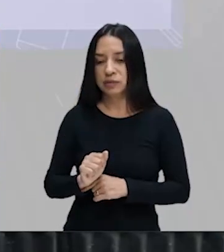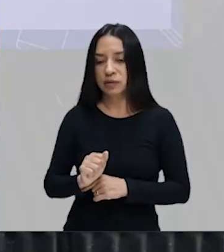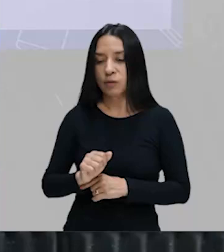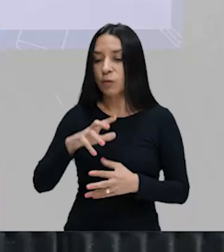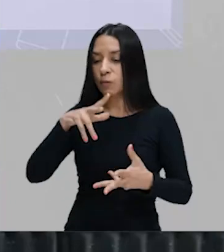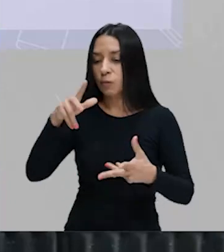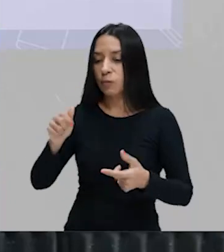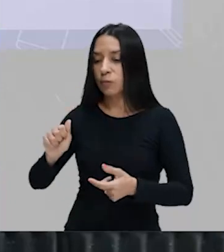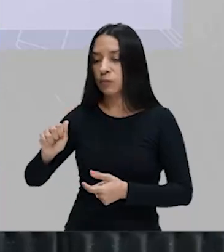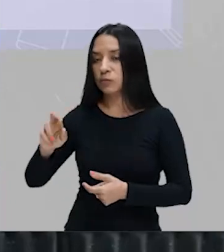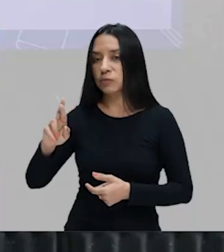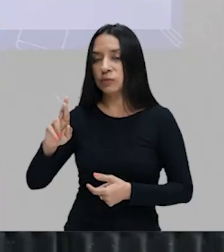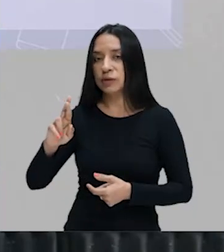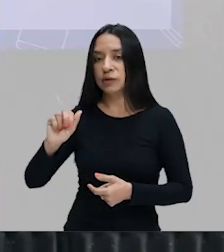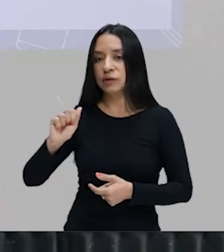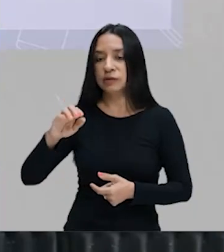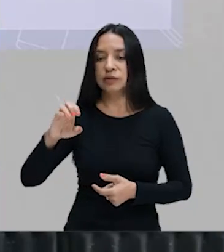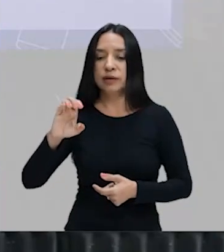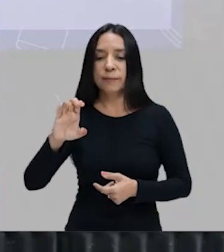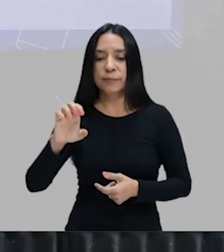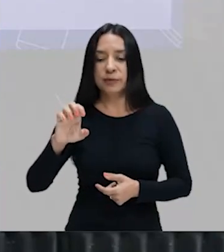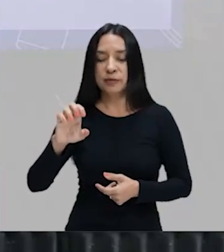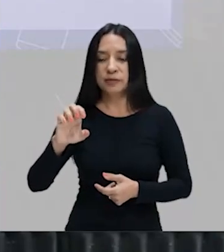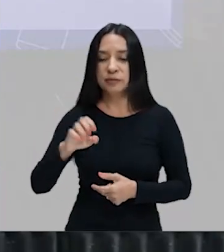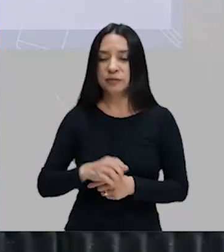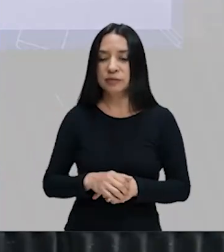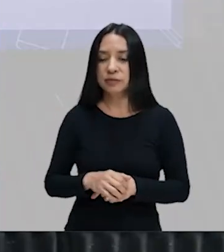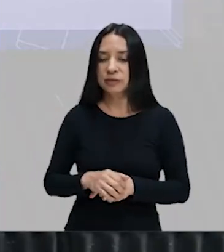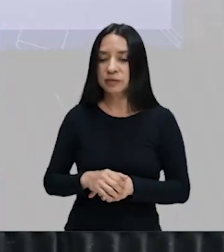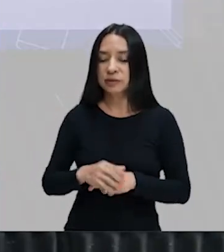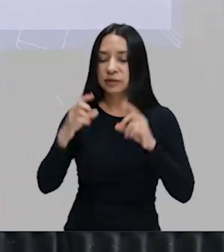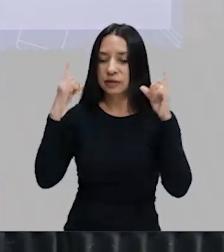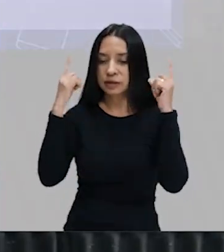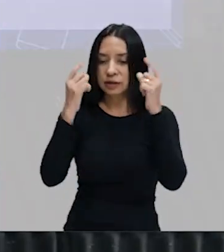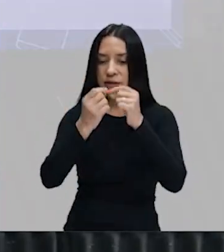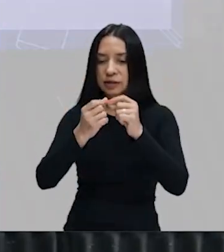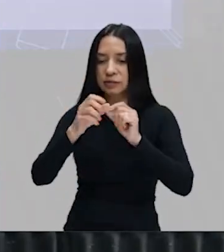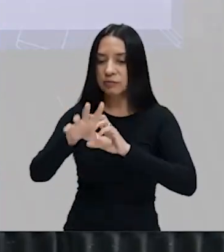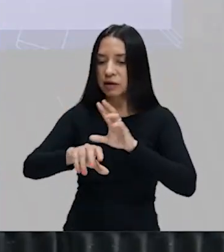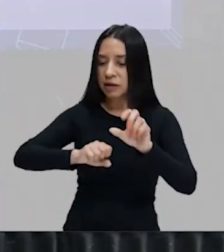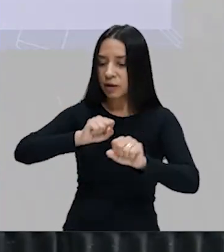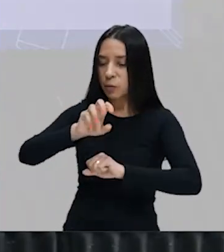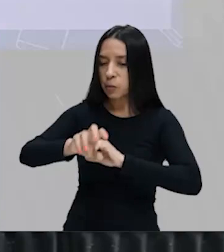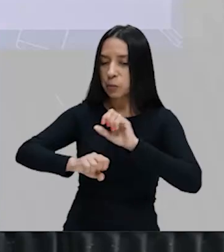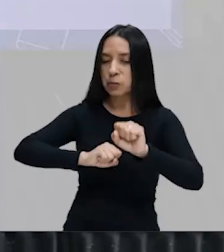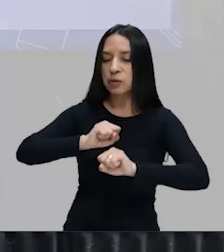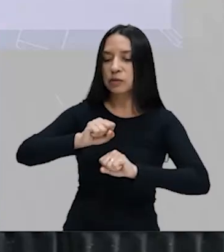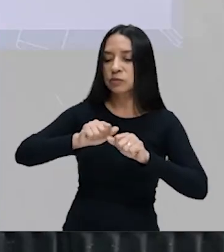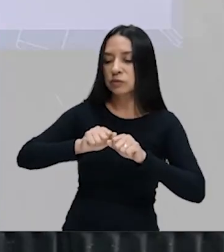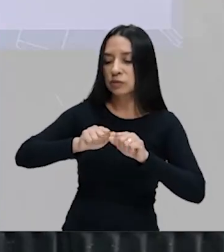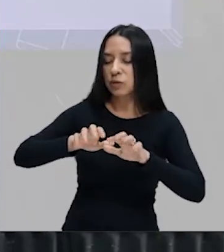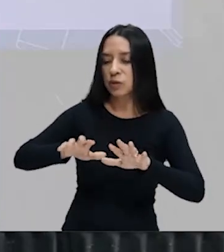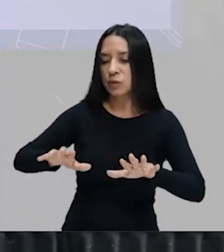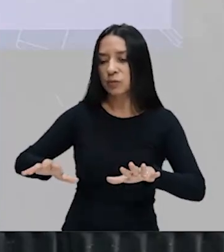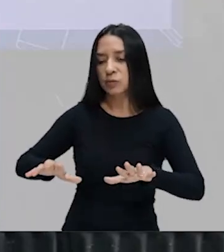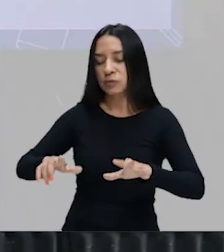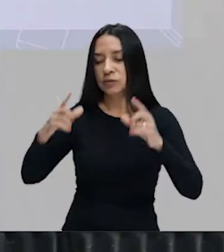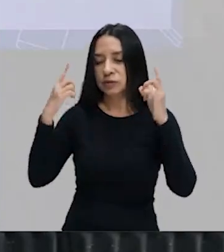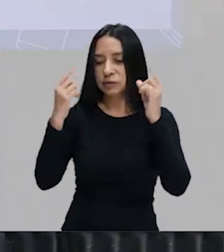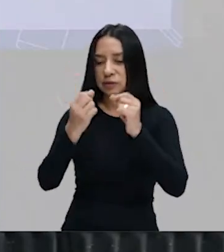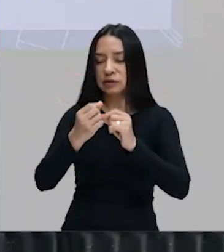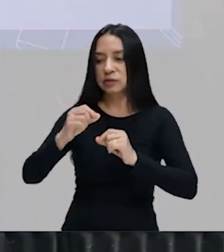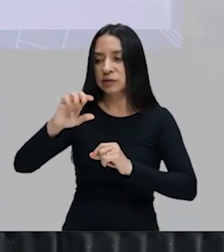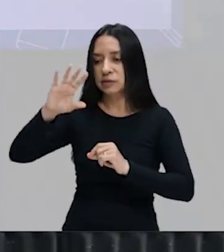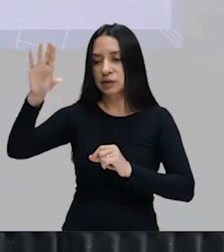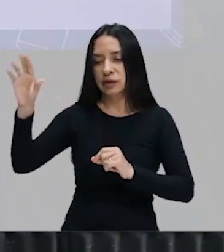árabe, os elementos lá que a Grécia vai recolher das suas colônias gregas na Ásia Menor, era muito importante. Então, ele